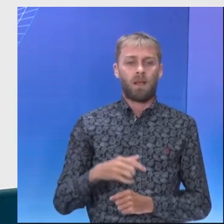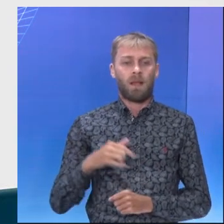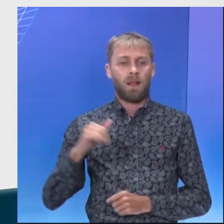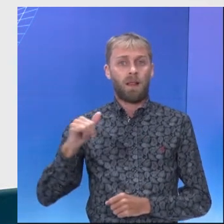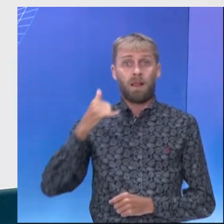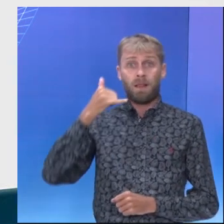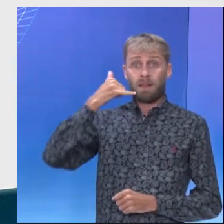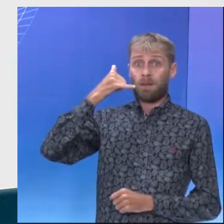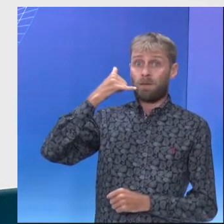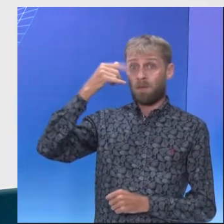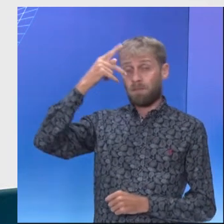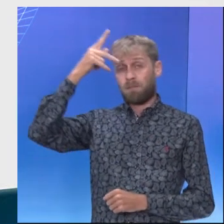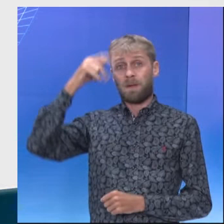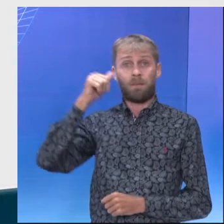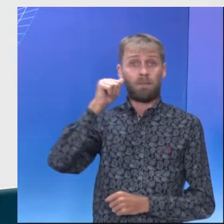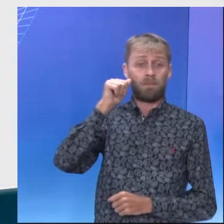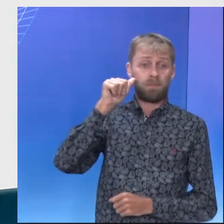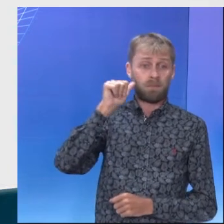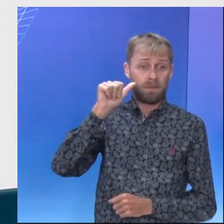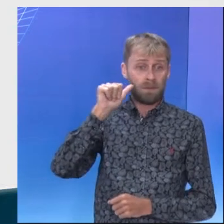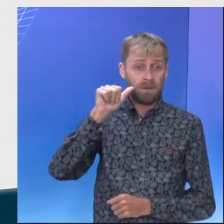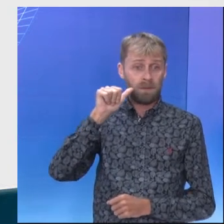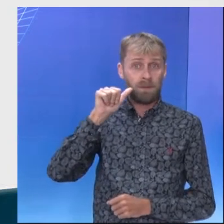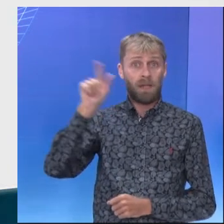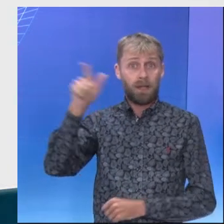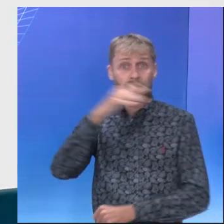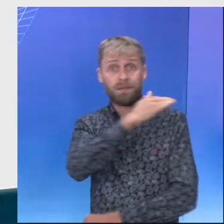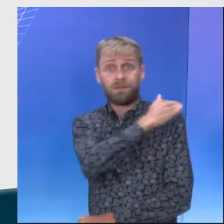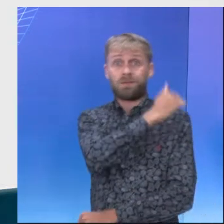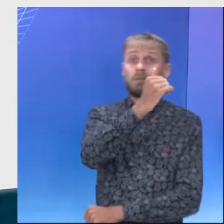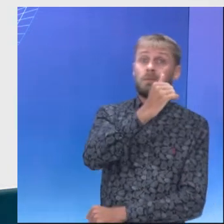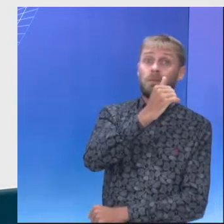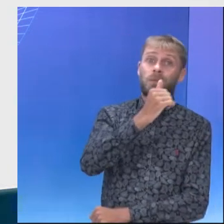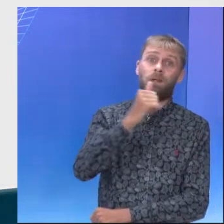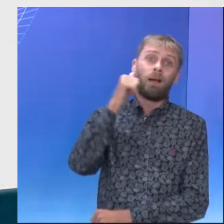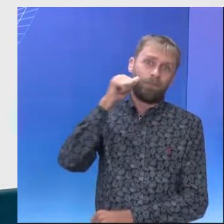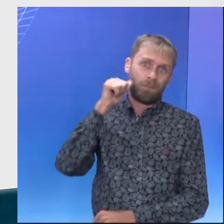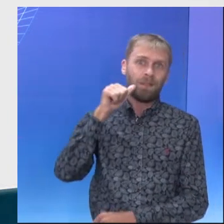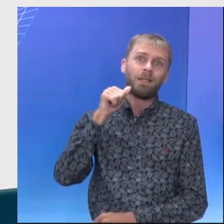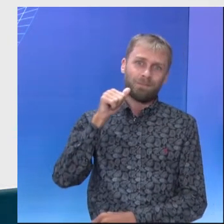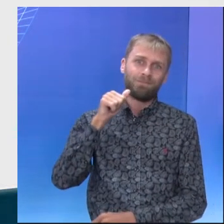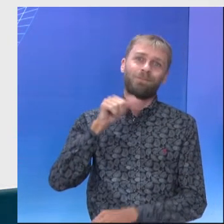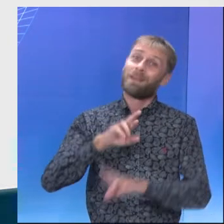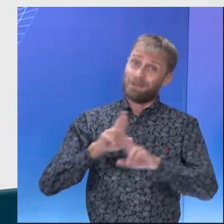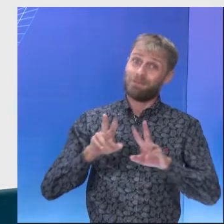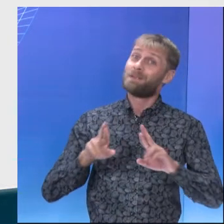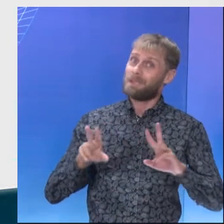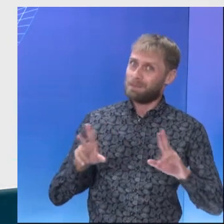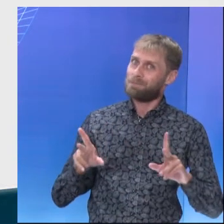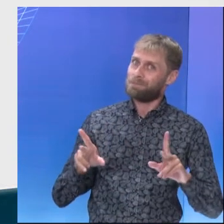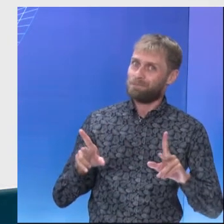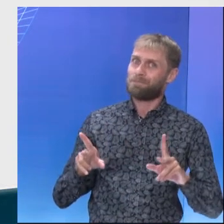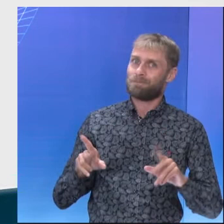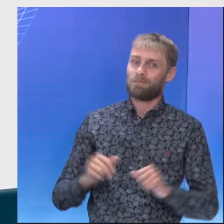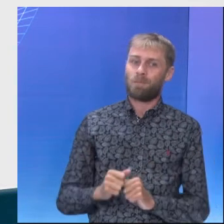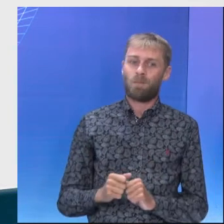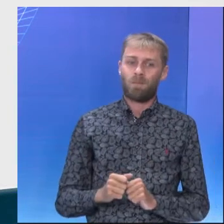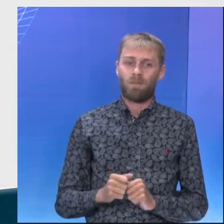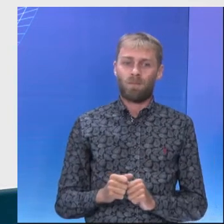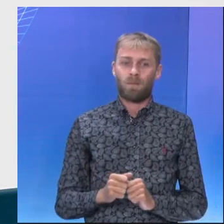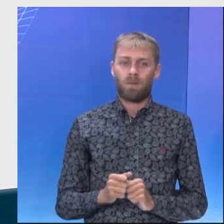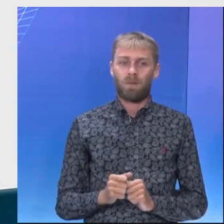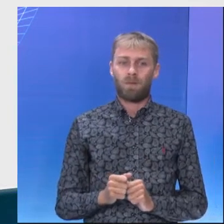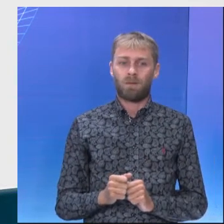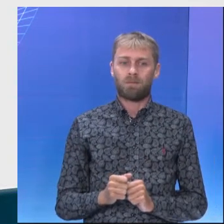the woman. Viram que called up estão juntos, né? The woman. Se eu substituir the woman por